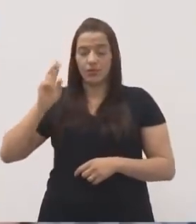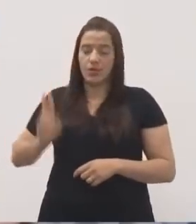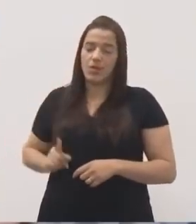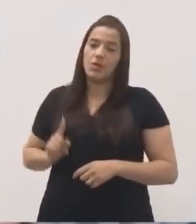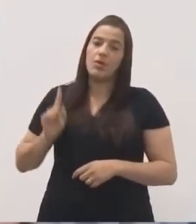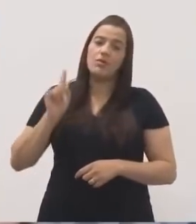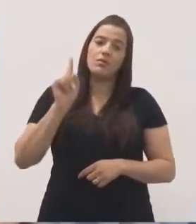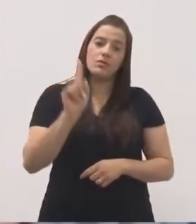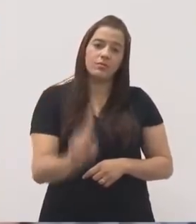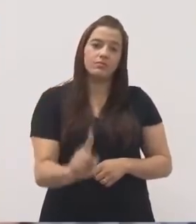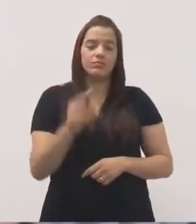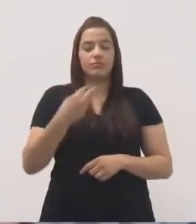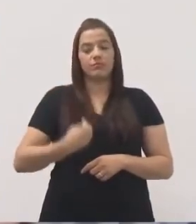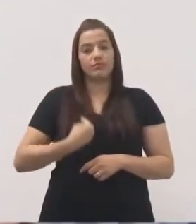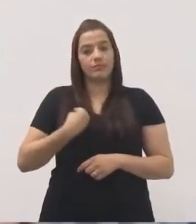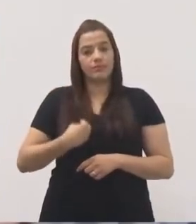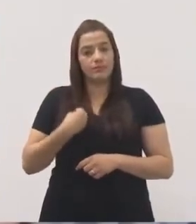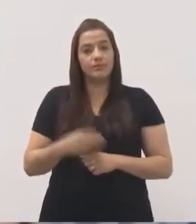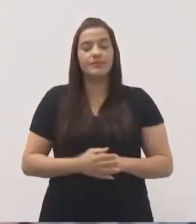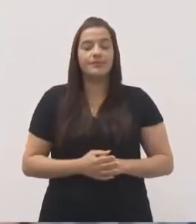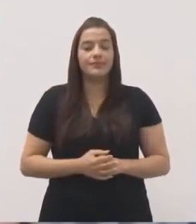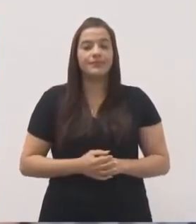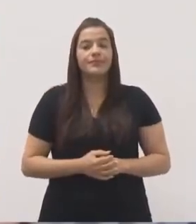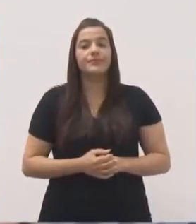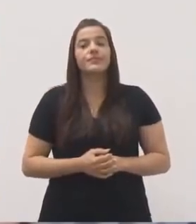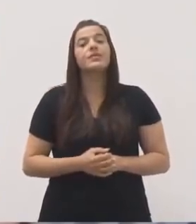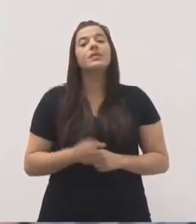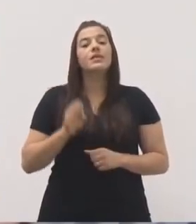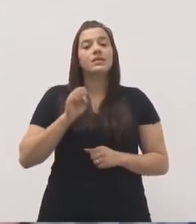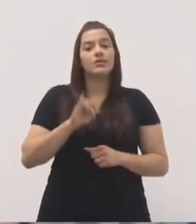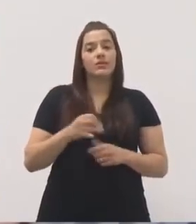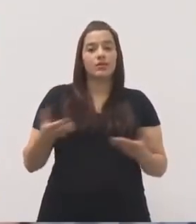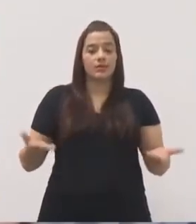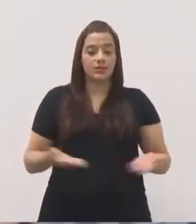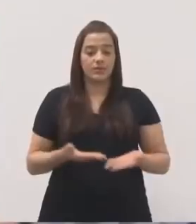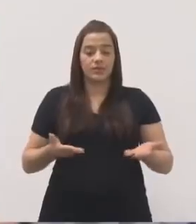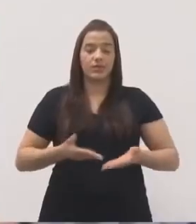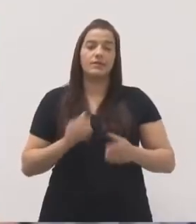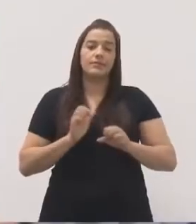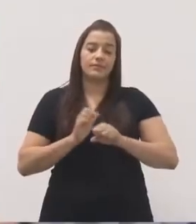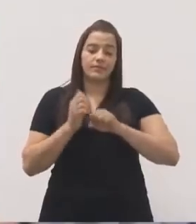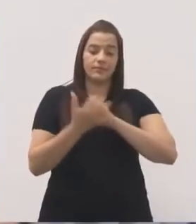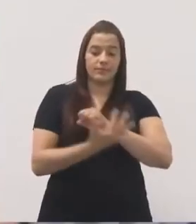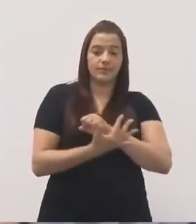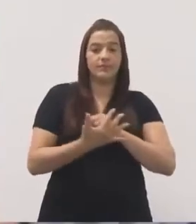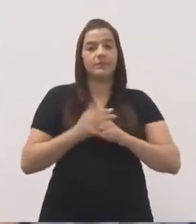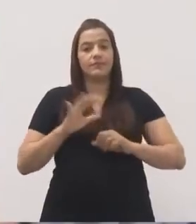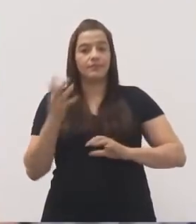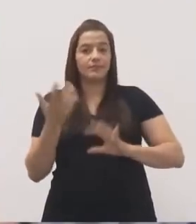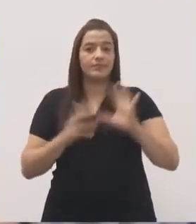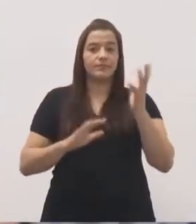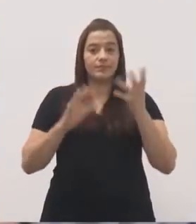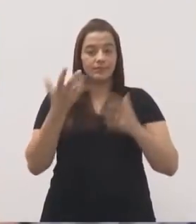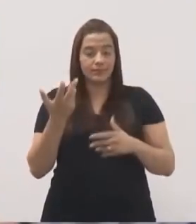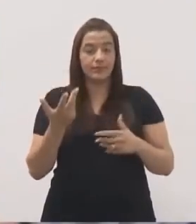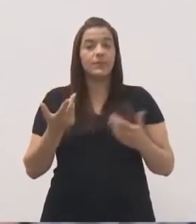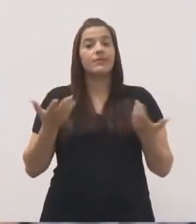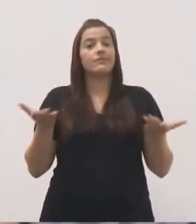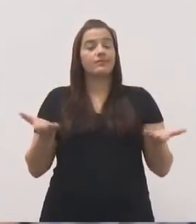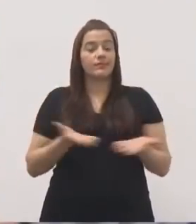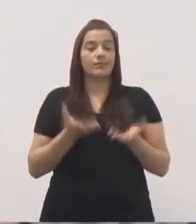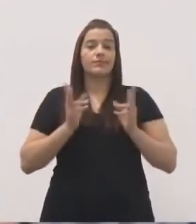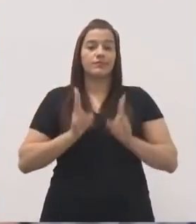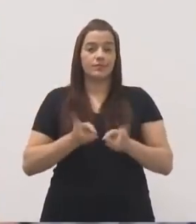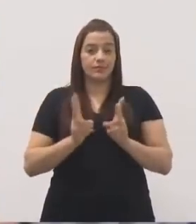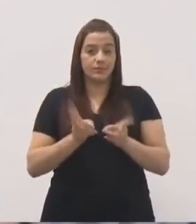aplicação presencial. E como a gente ainda vive, né, um contexto de consequências em relação à pandemia,